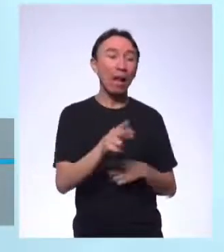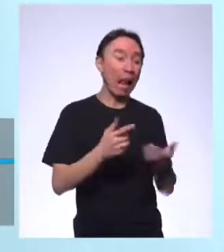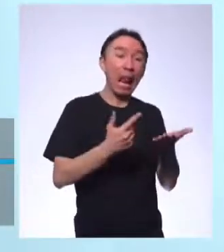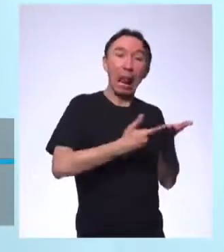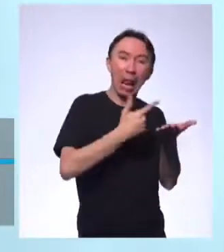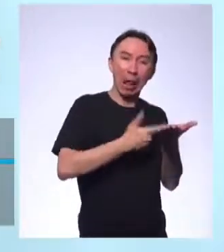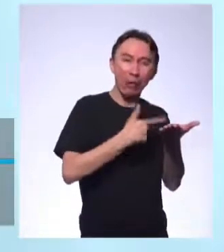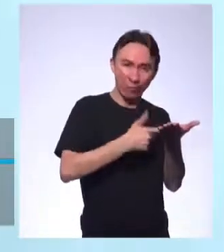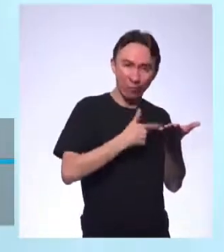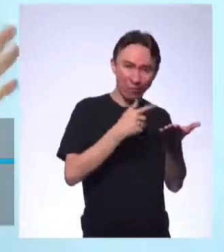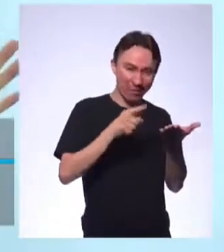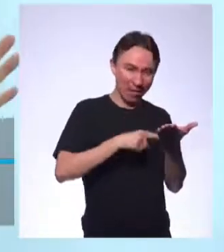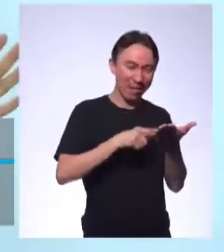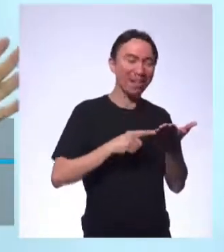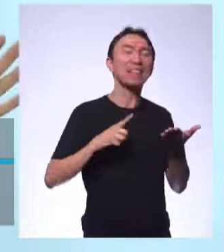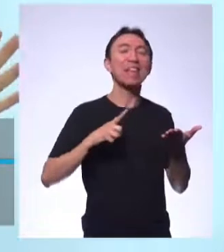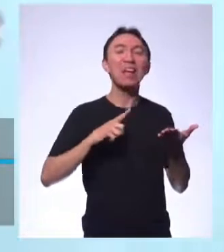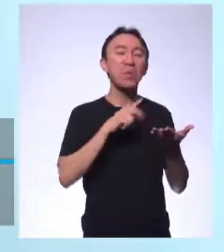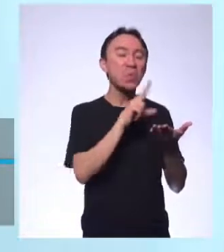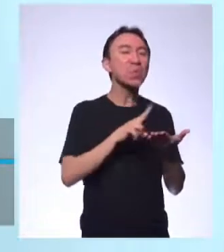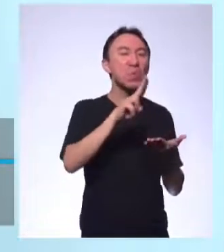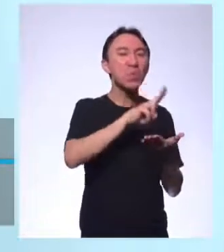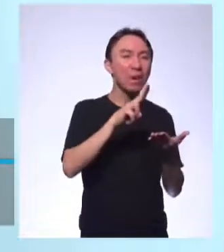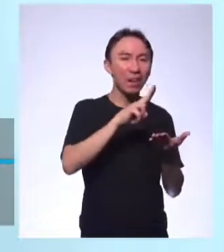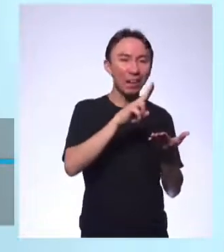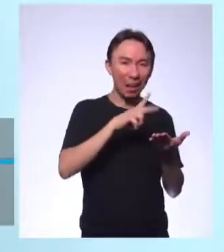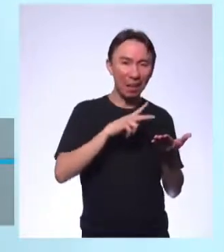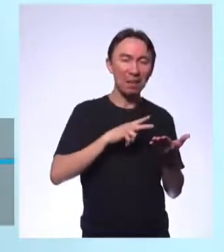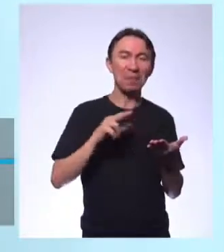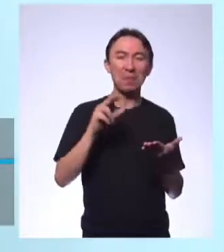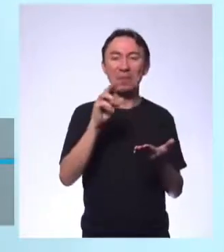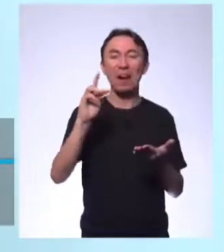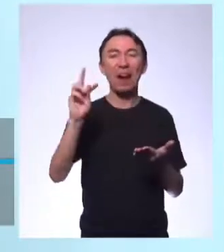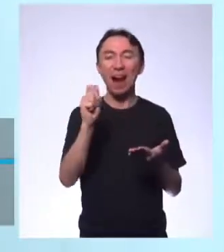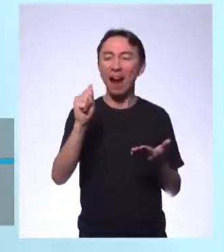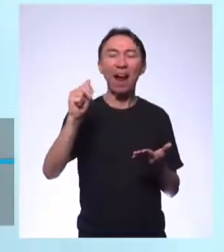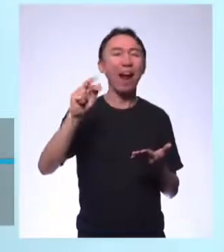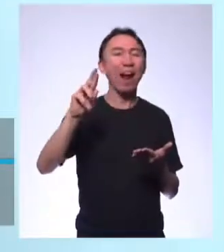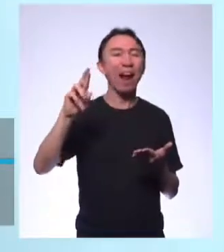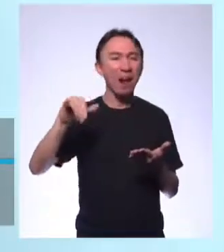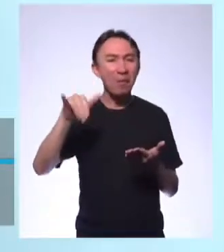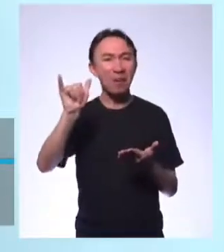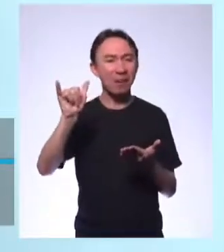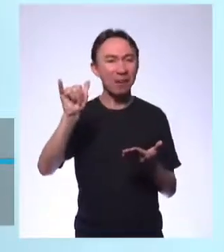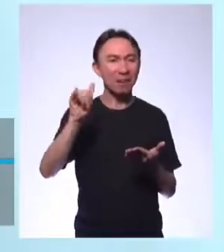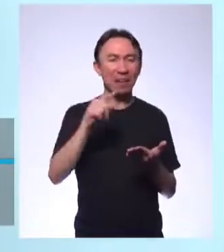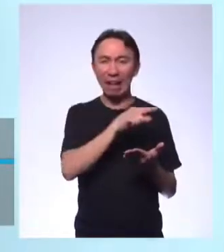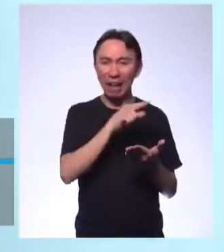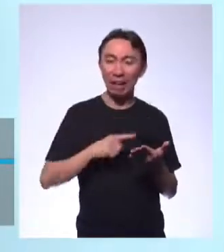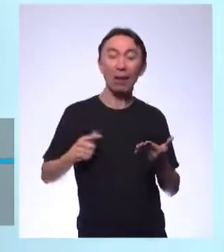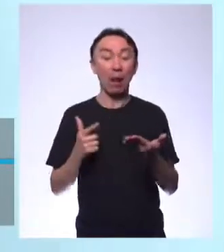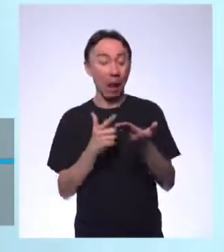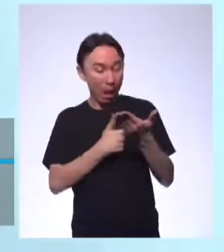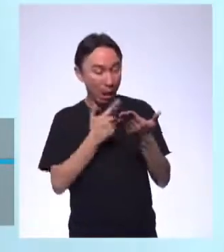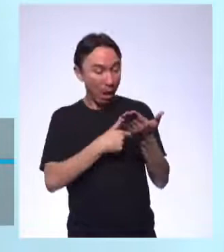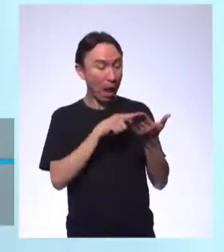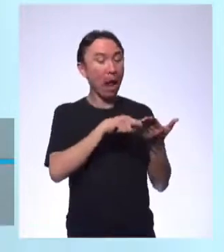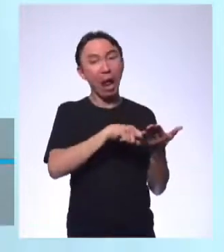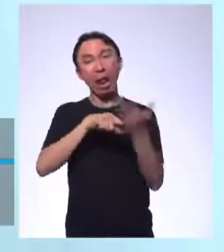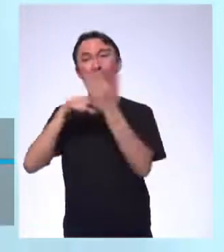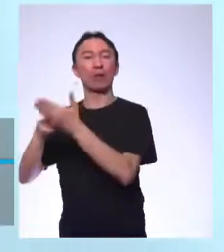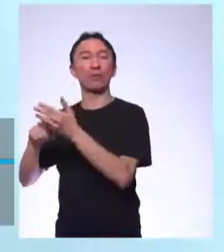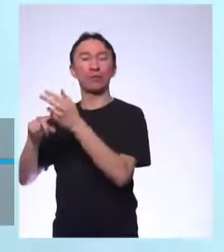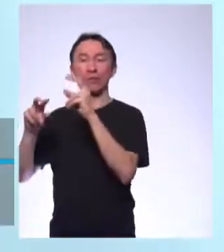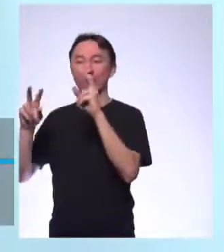os bruxos usam no filme do Harry Isso, Harry Potter. Potter estuda esse Esqueci livro agora o nome da em cidade. É, Hogwarts. como é o nome da cidade, Mauro? Peraí, deixa eu lembrar. É